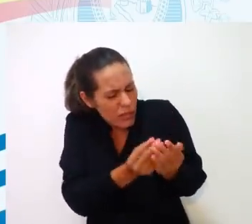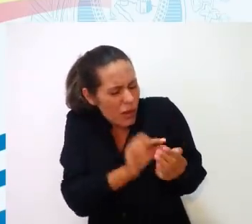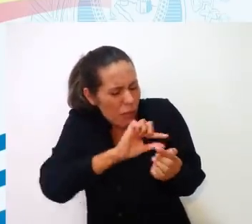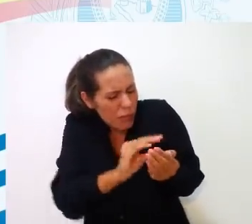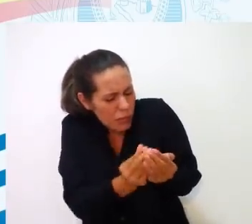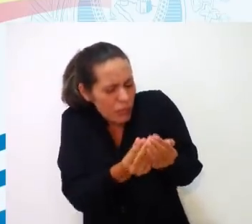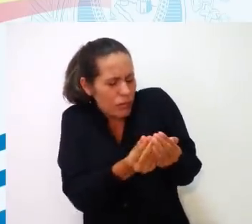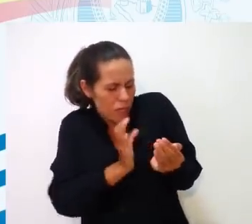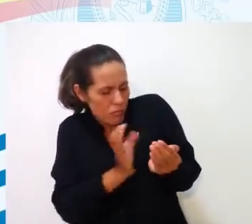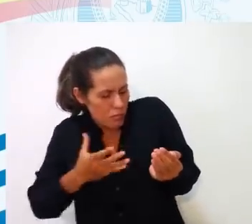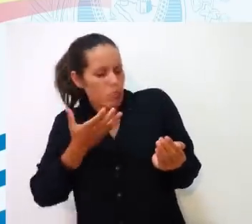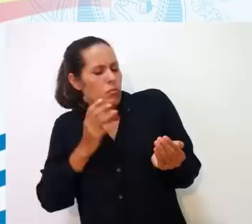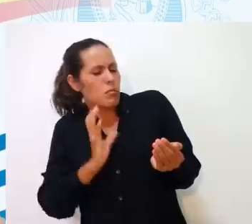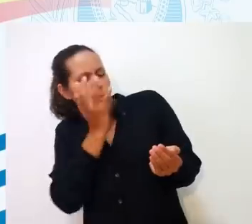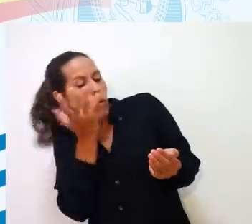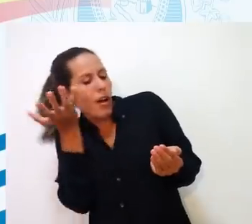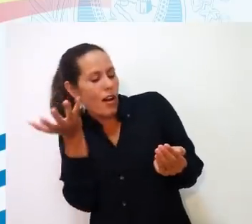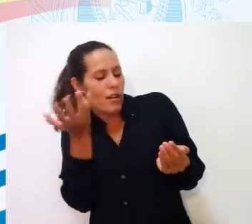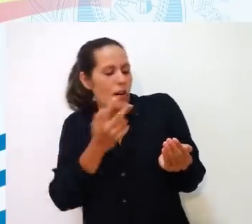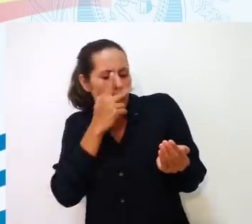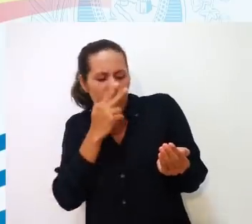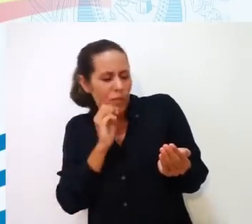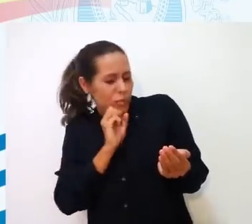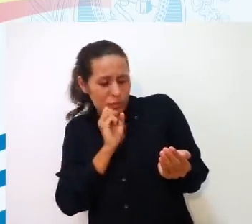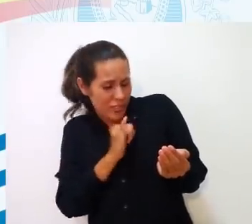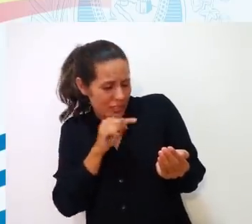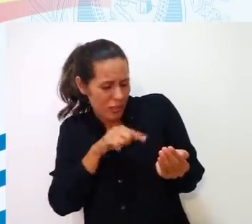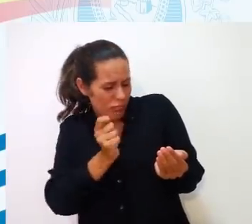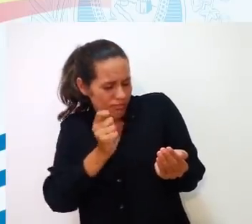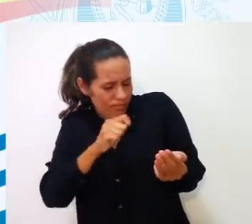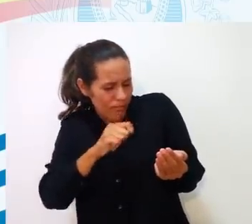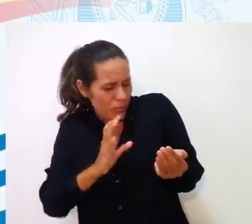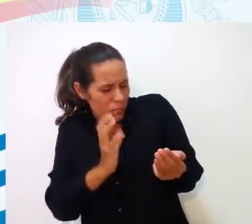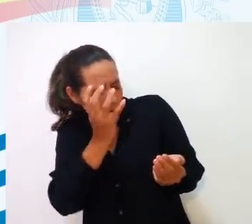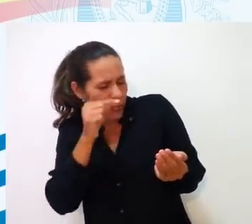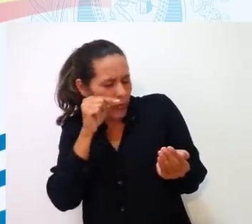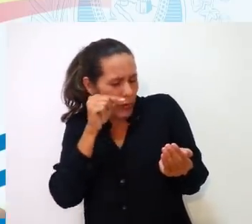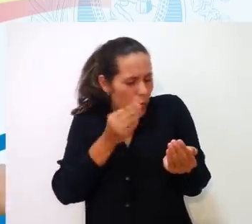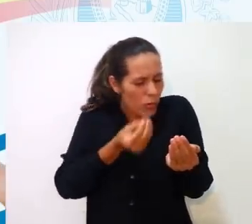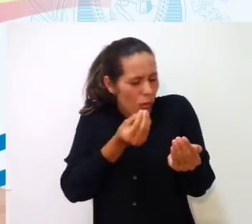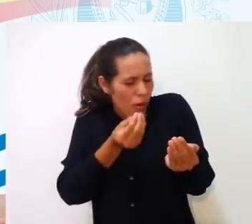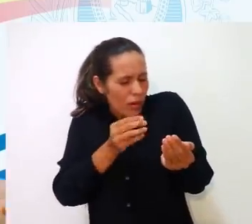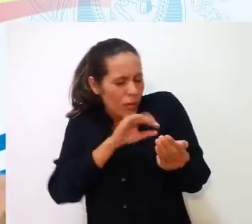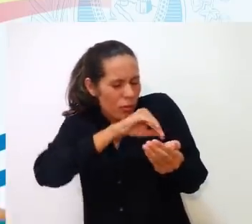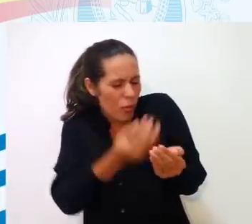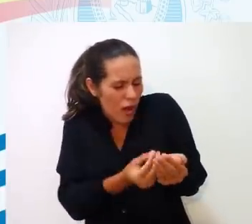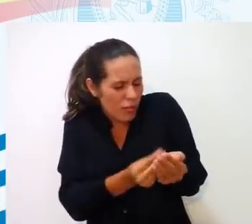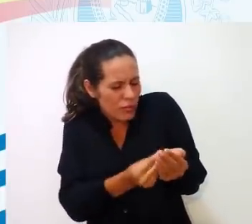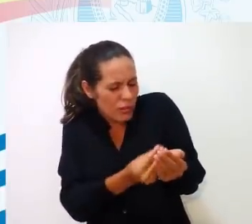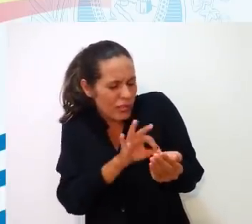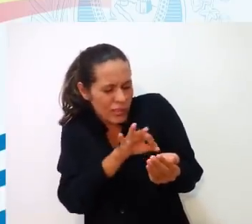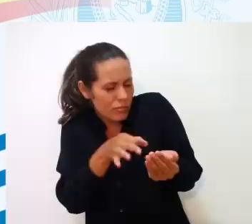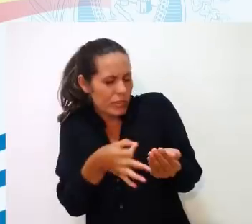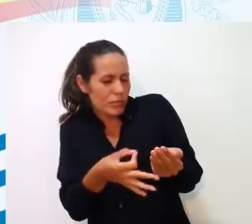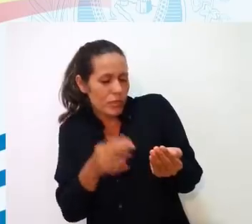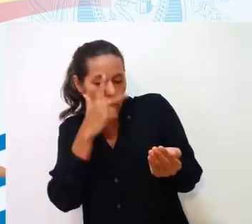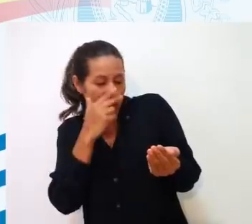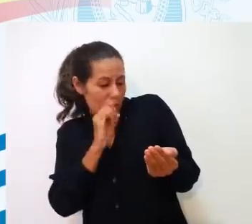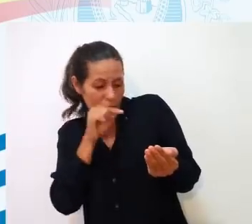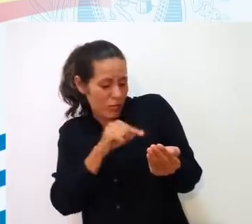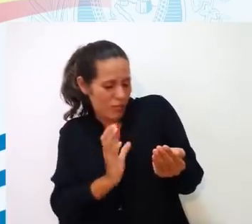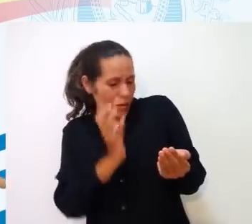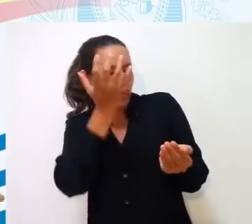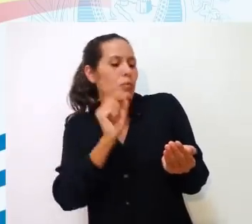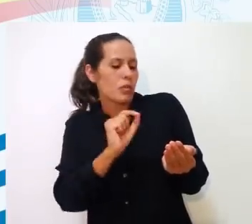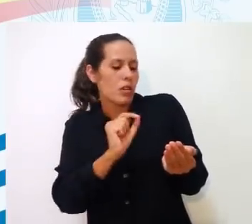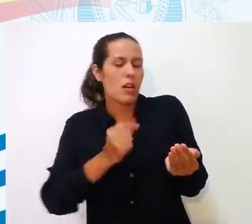assim pequena, a explosão como a ocorrida. Mesmo quando é uma explosão, como a de há pouco, franzina.